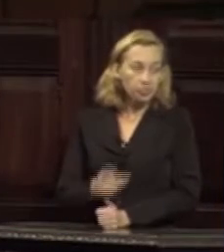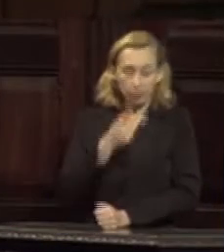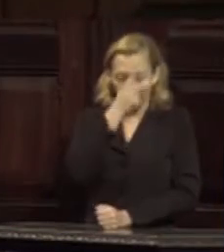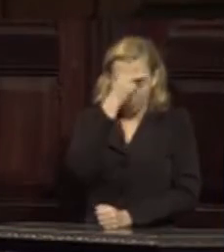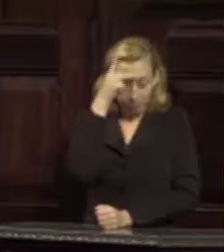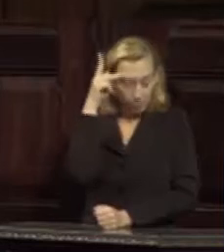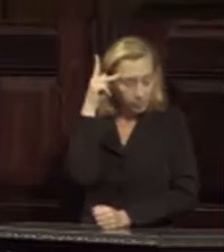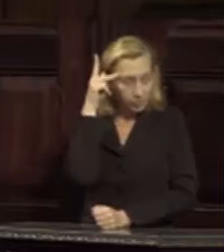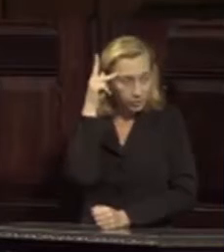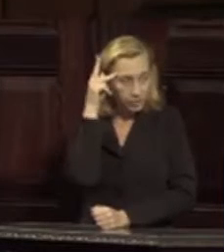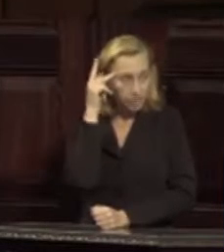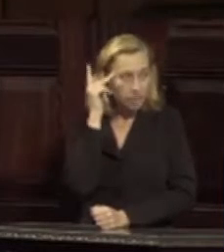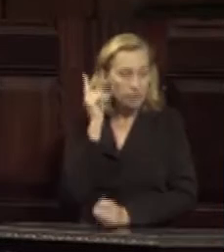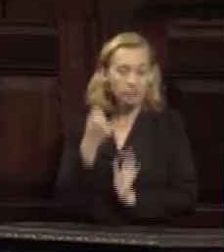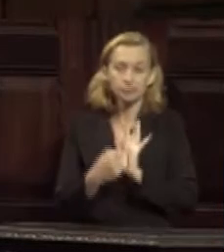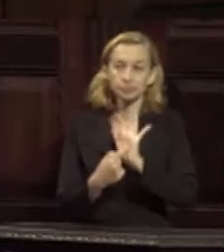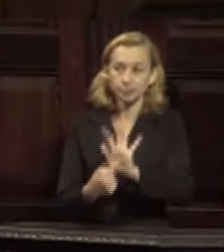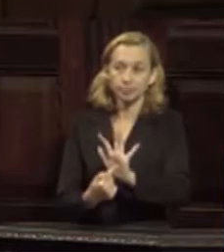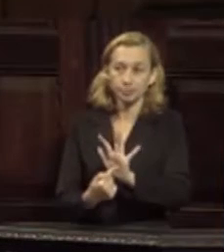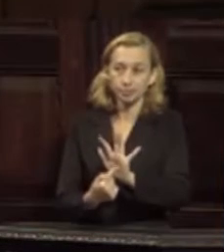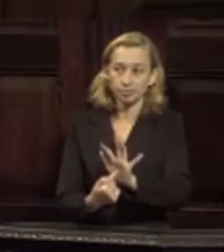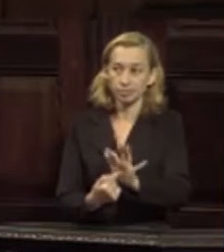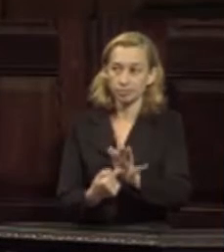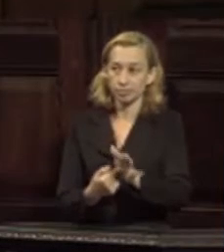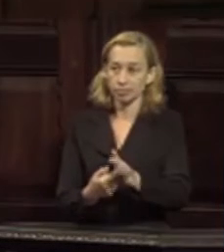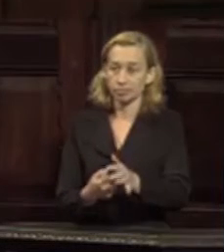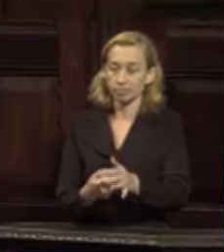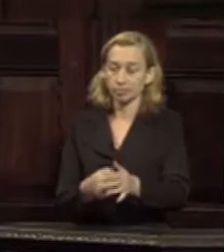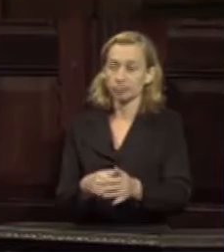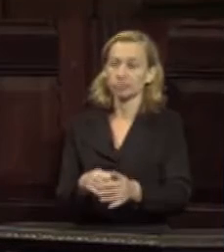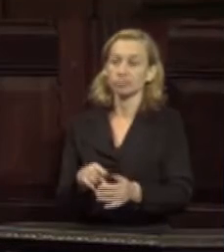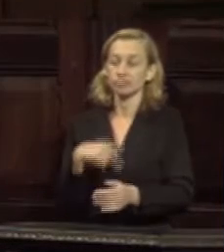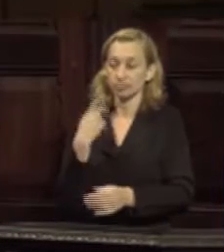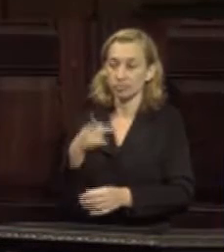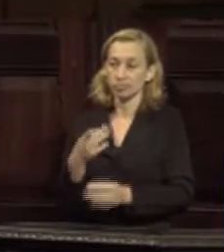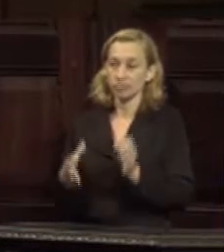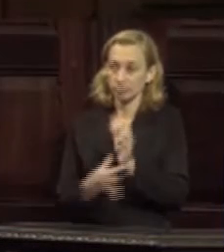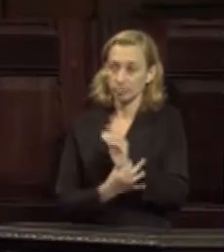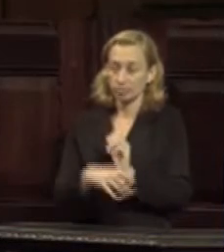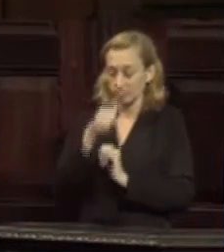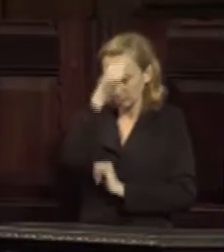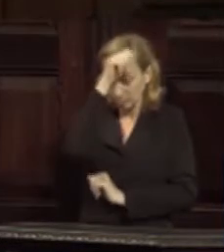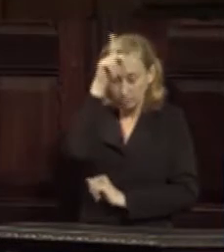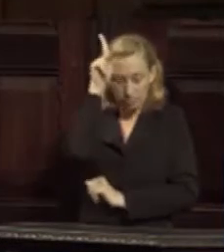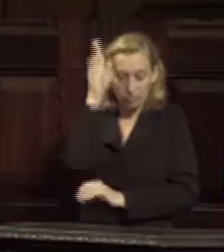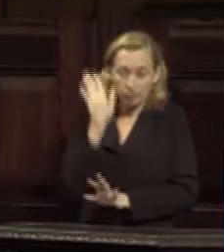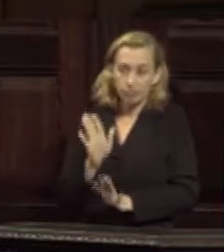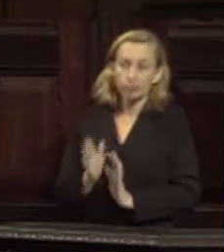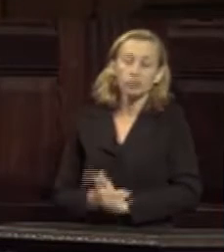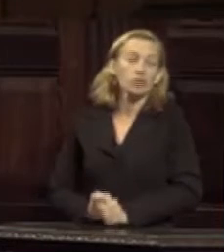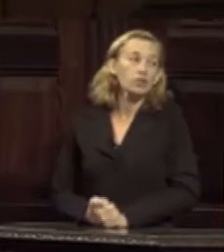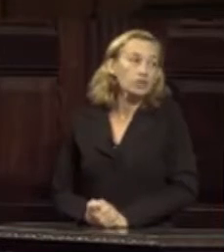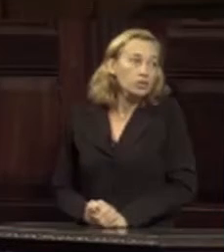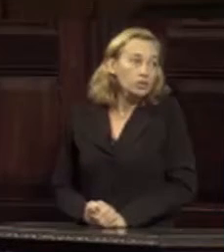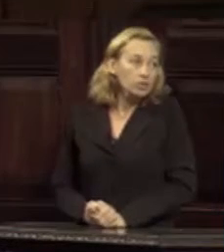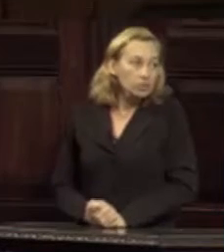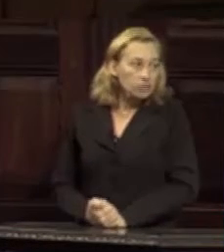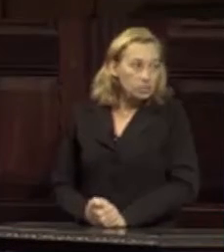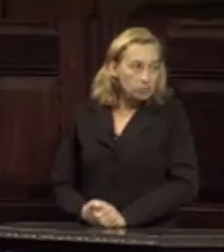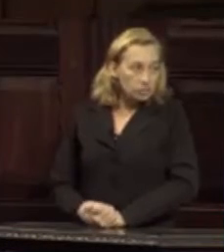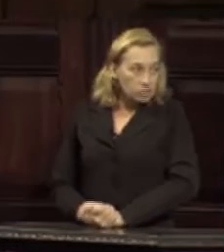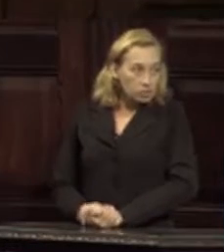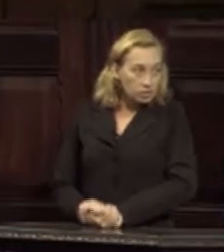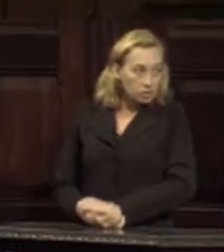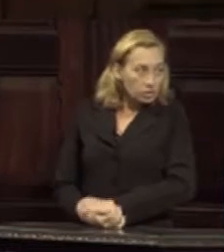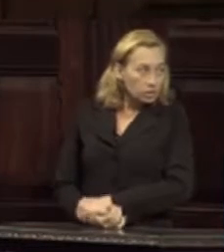de destaque para falar de segurança pública. Ele, quando faz essa afirmação, não foi, terminando, deputada